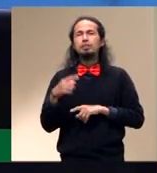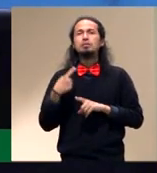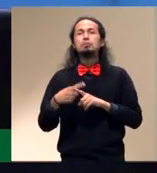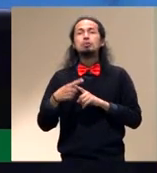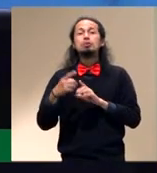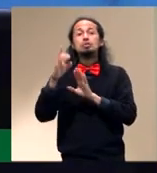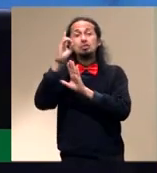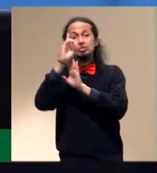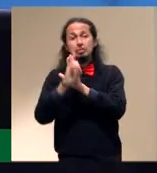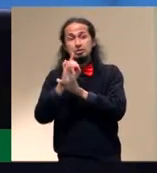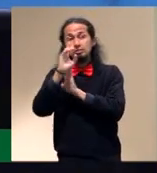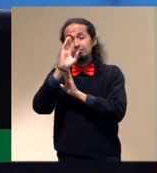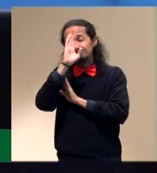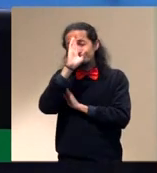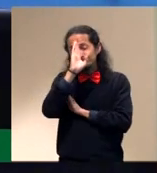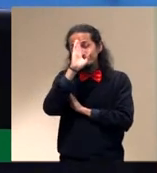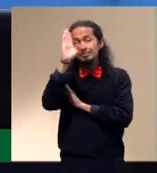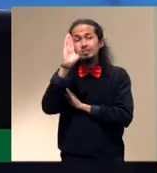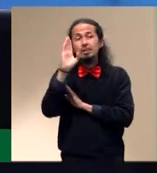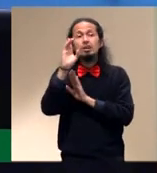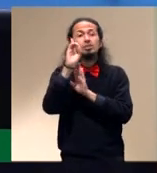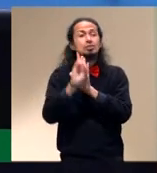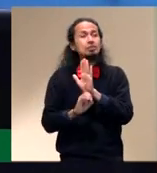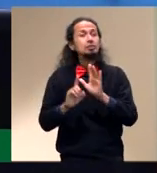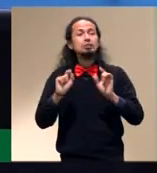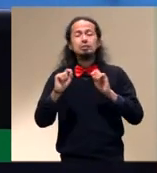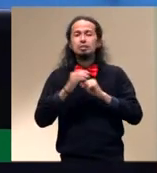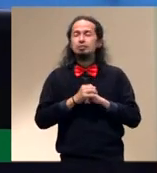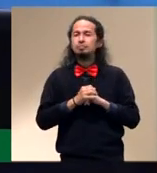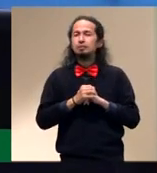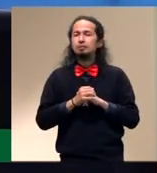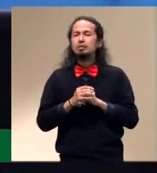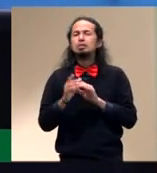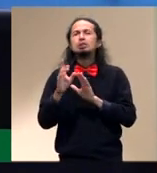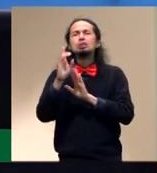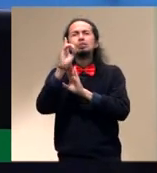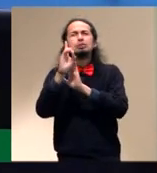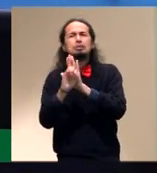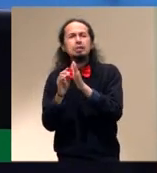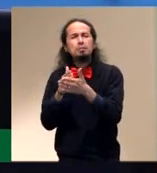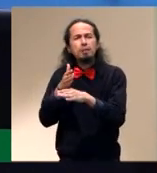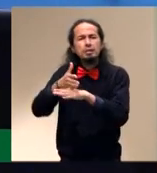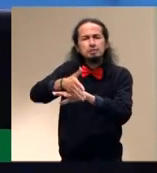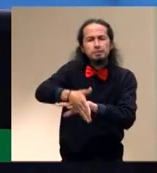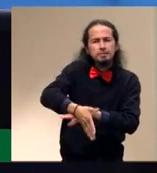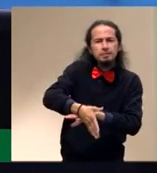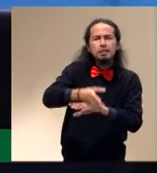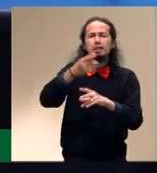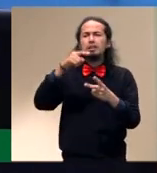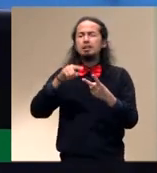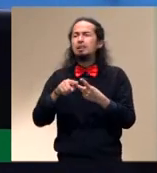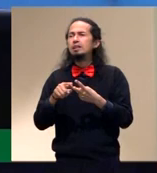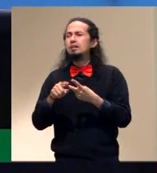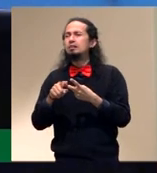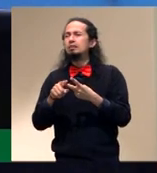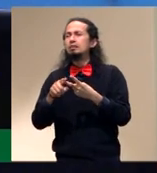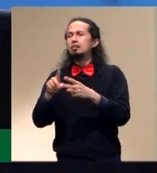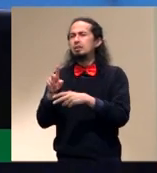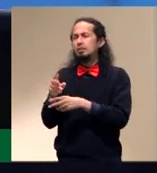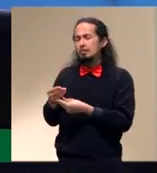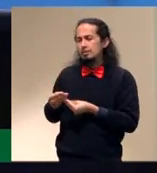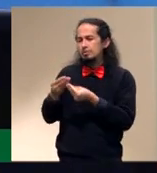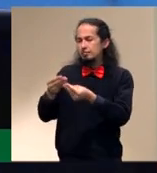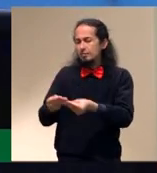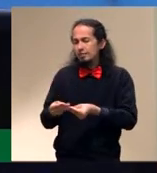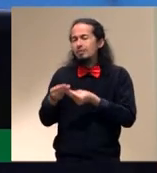fundamentais das crianças são direitos à participação, à provisão e à proteção. São